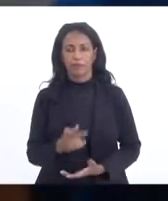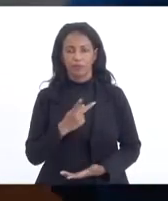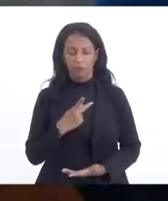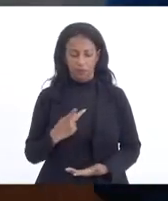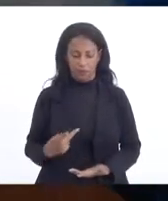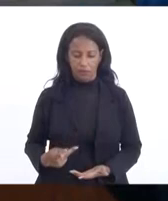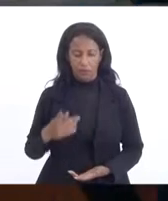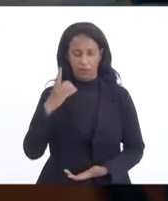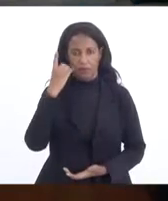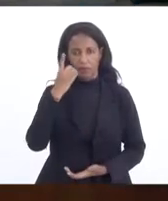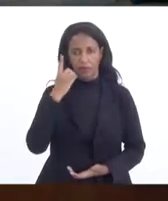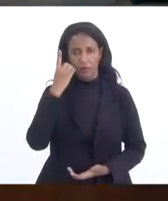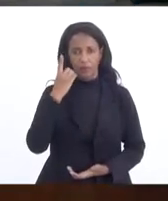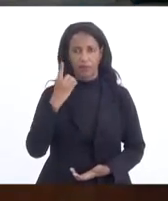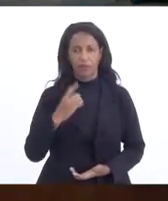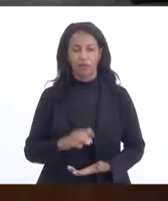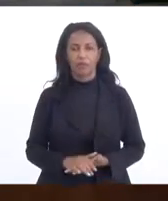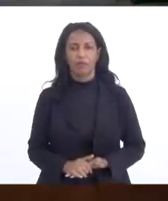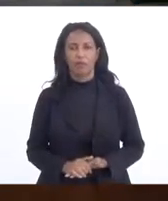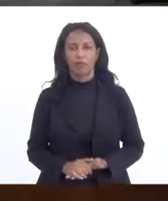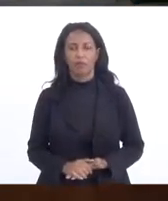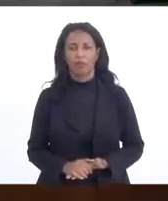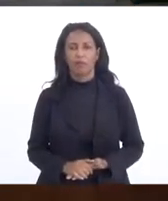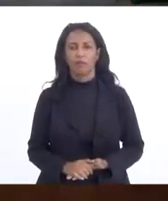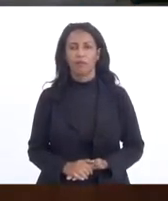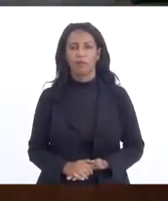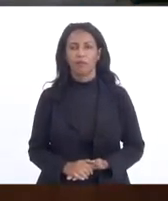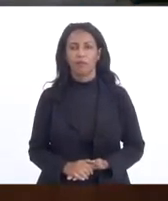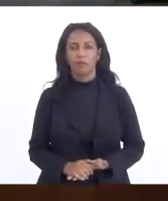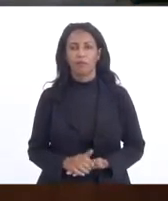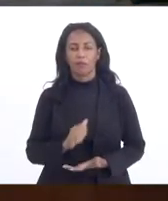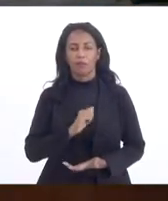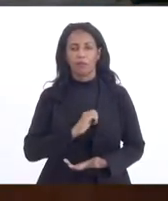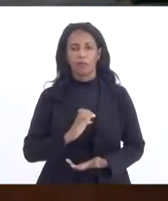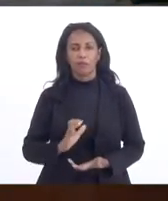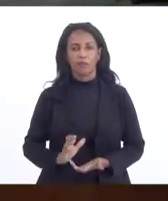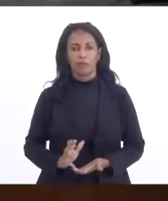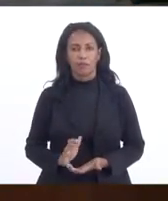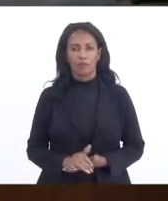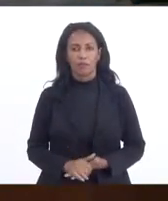Presidente, deputado, presidente da Alerj, deputado André Siciliano,